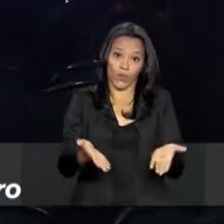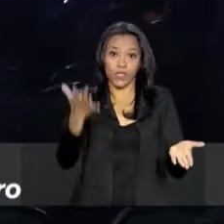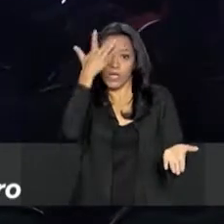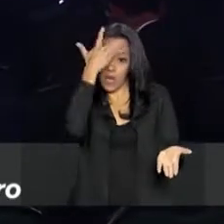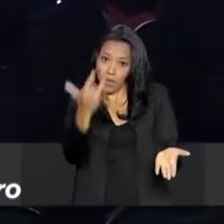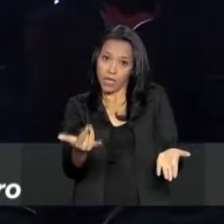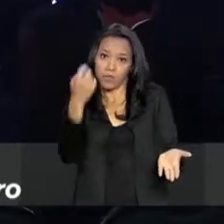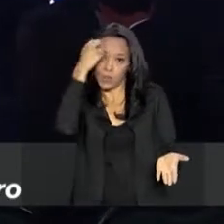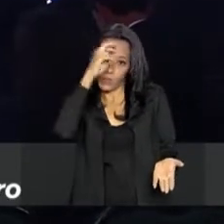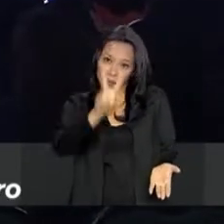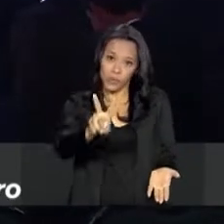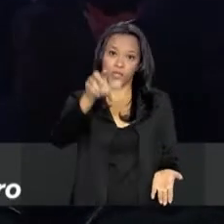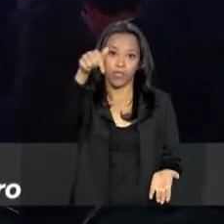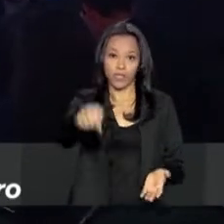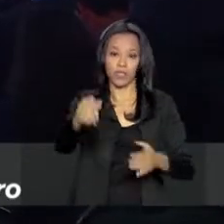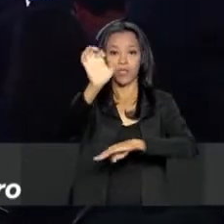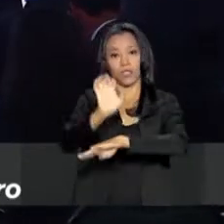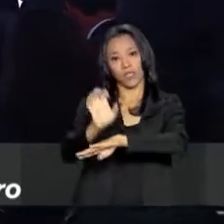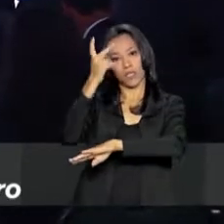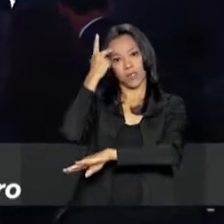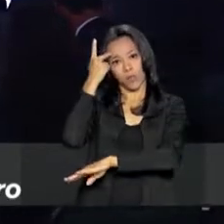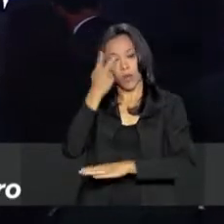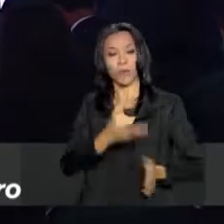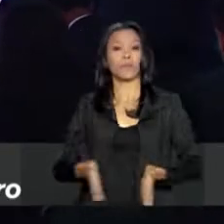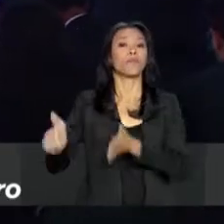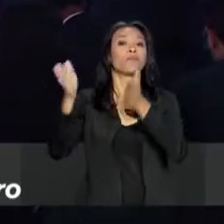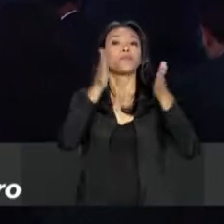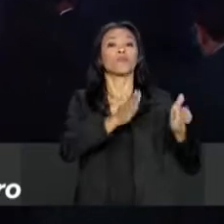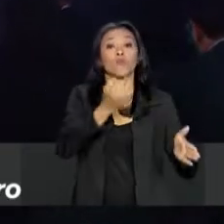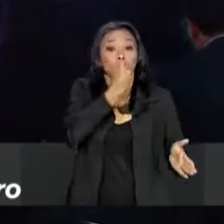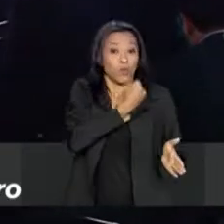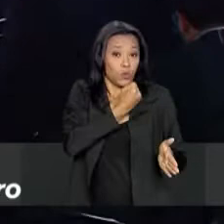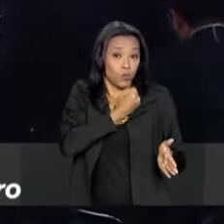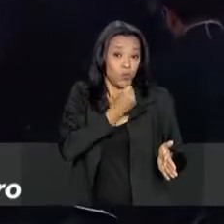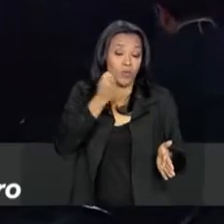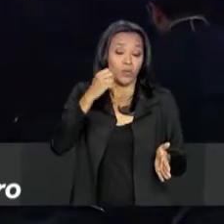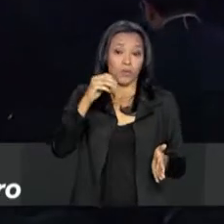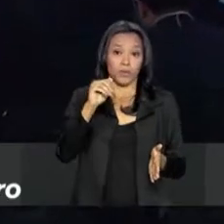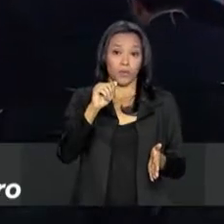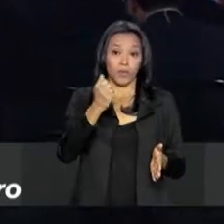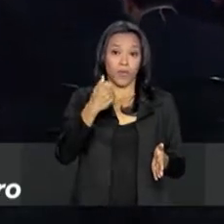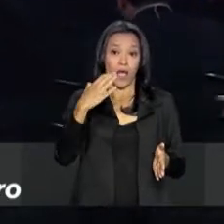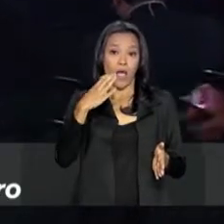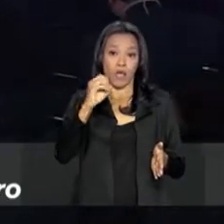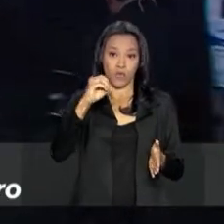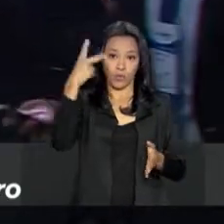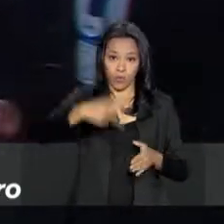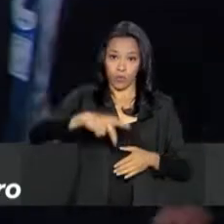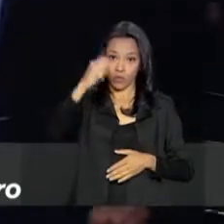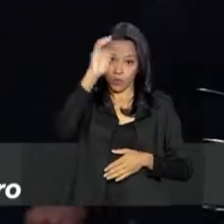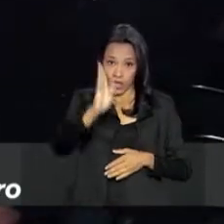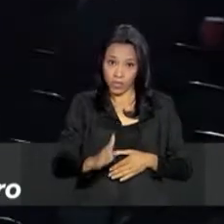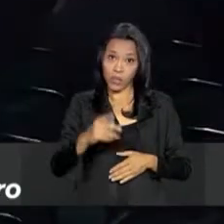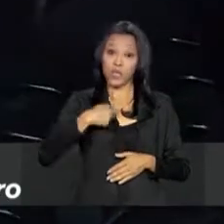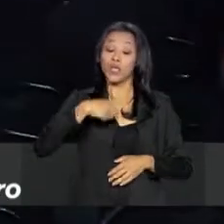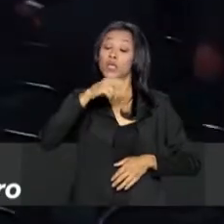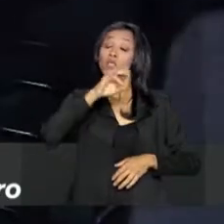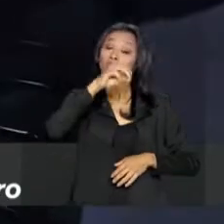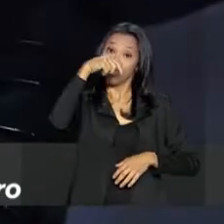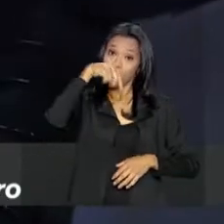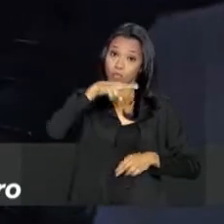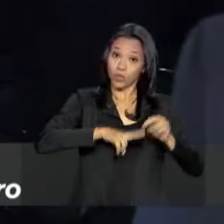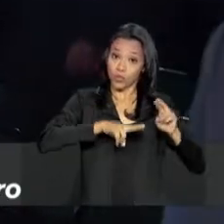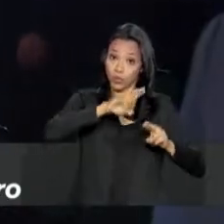amanhã aqui em são paulo falando um pouco dos números do aço aqui no brasil o brasil produziu só em julho deste ano